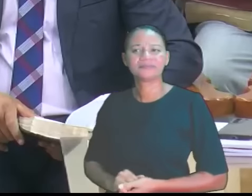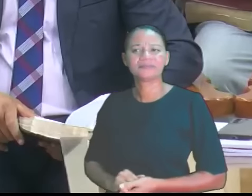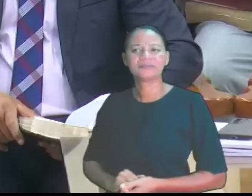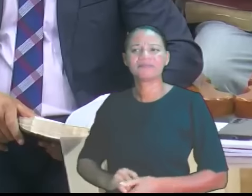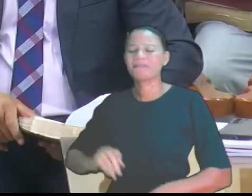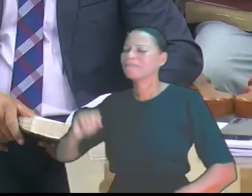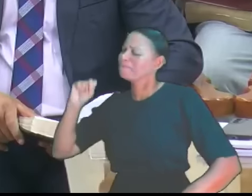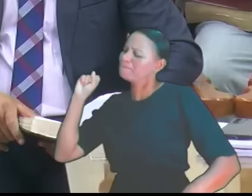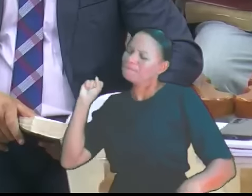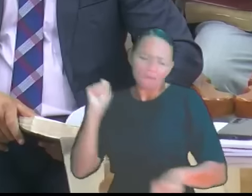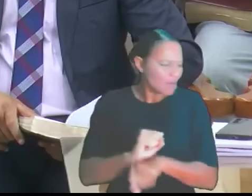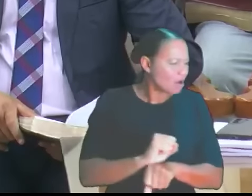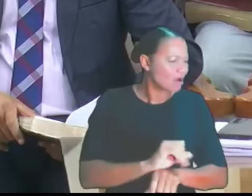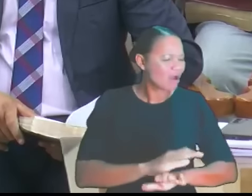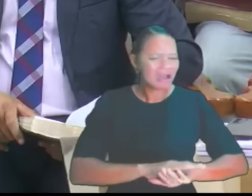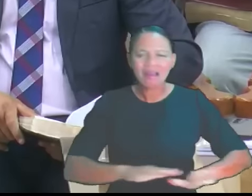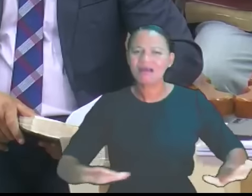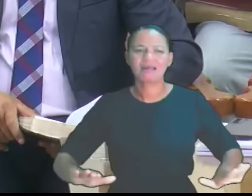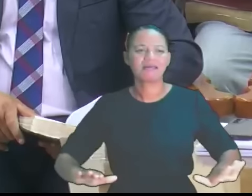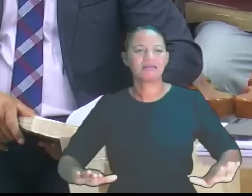Para aí, rapaz!